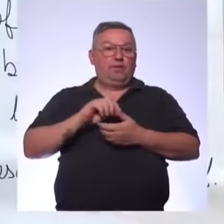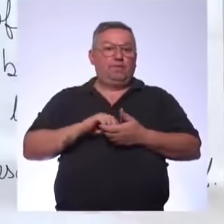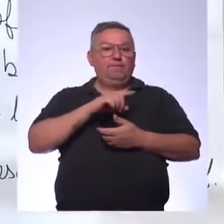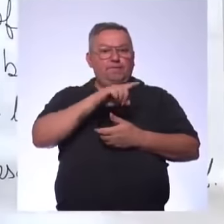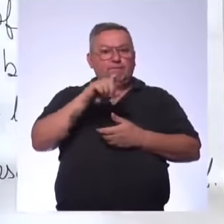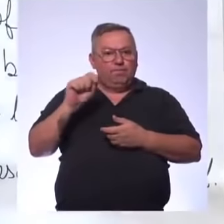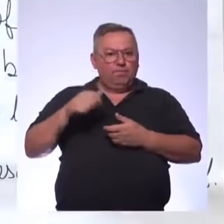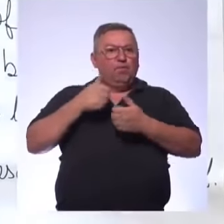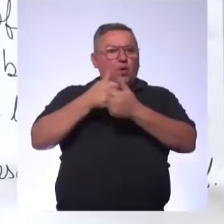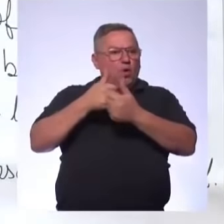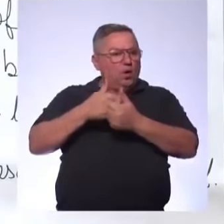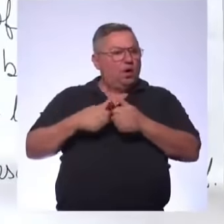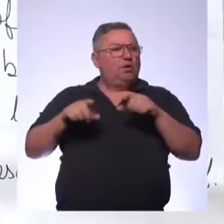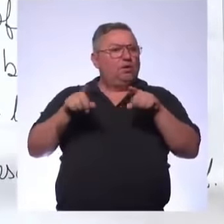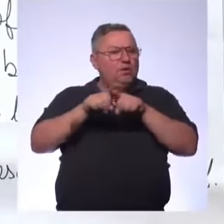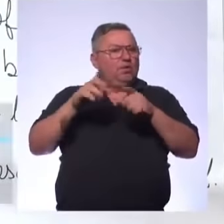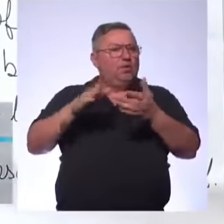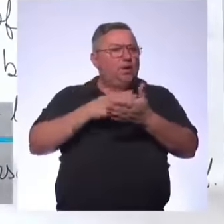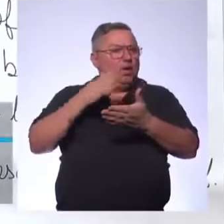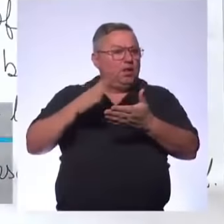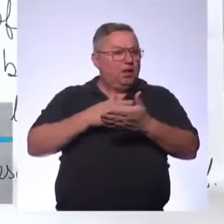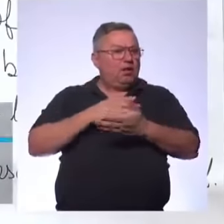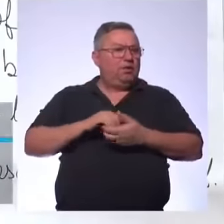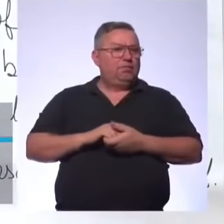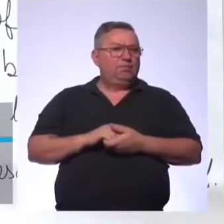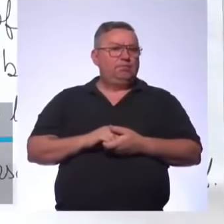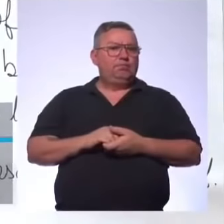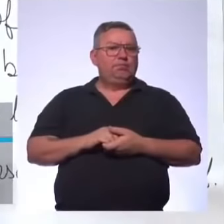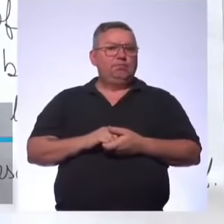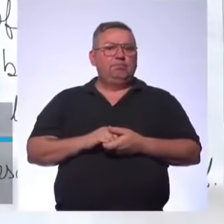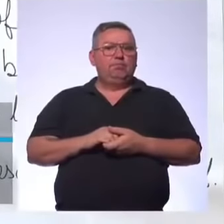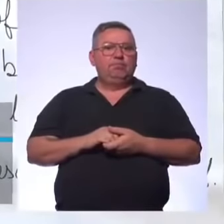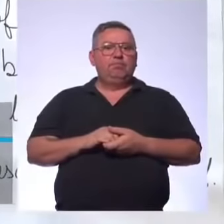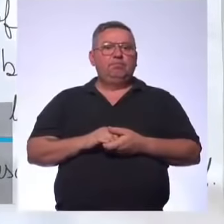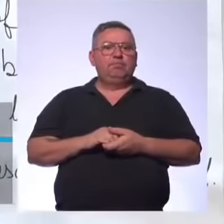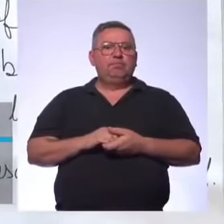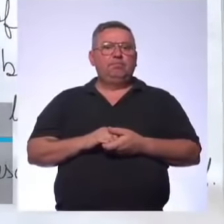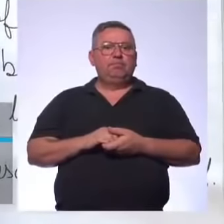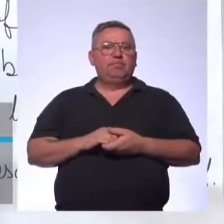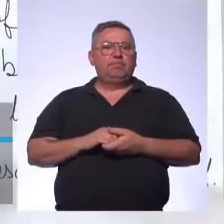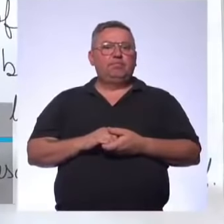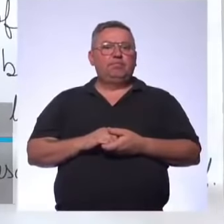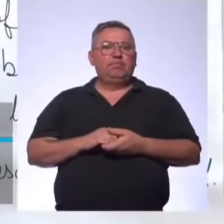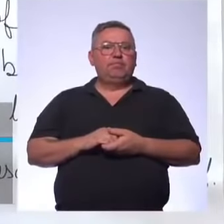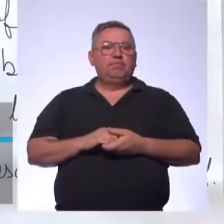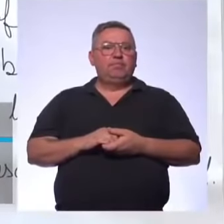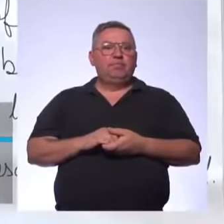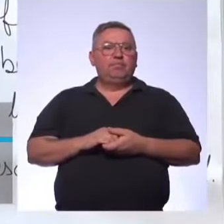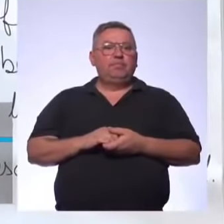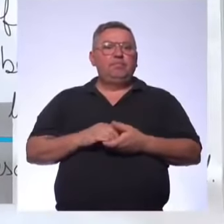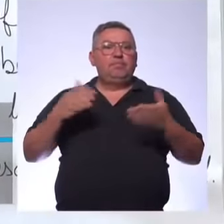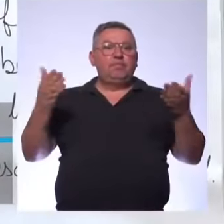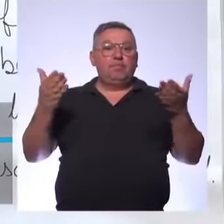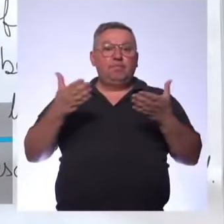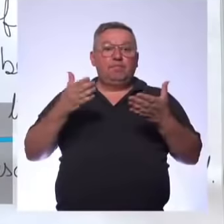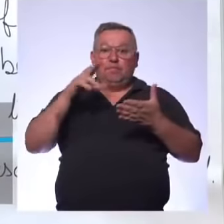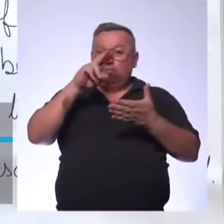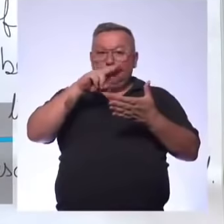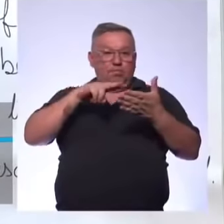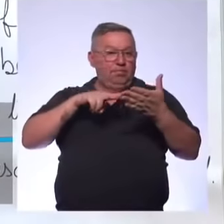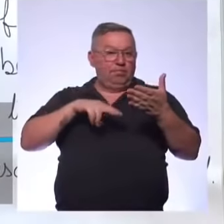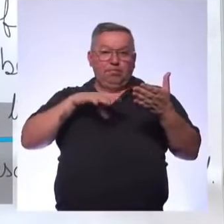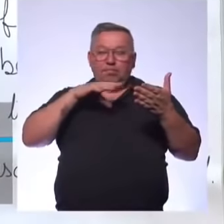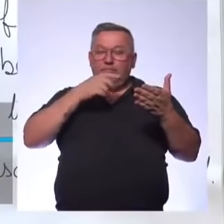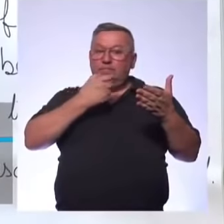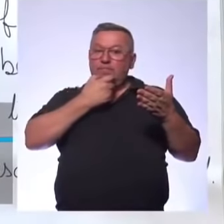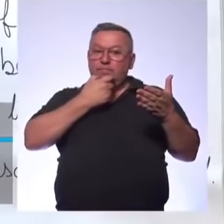vocês podem acompanhar o caderno do aluno daí tá certo então vamos lá é agora eu não vou ler em